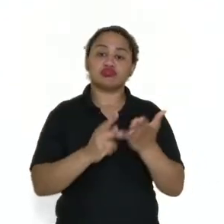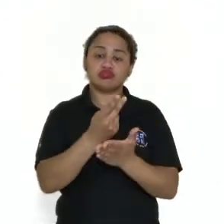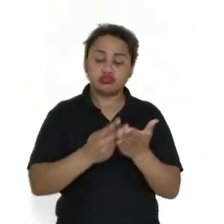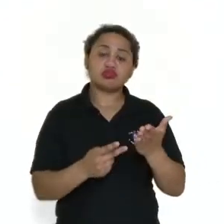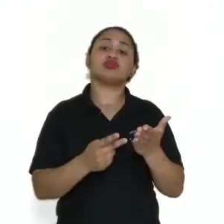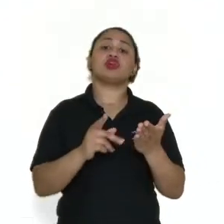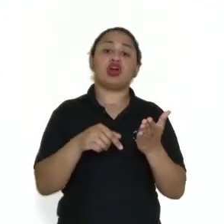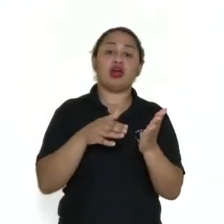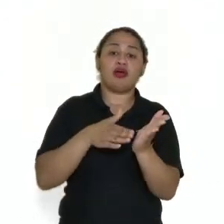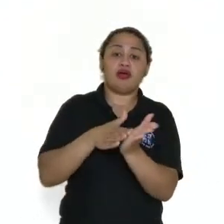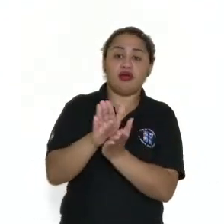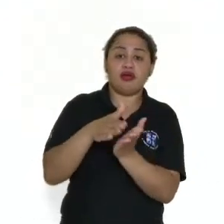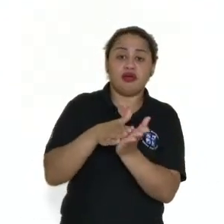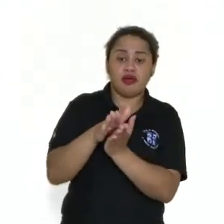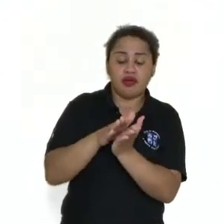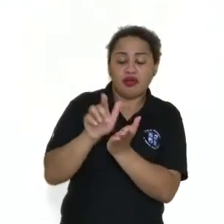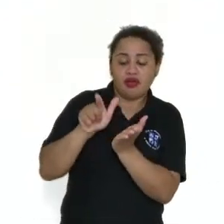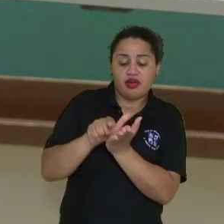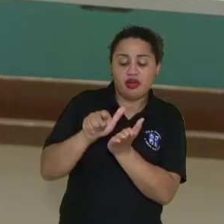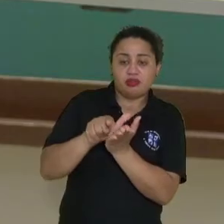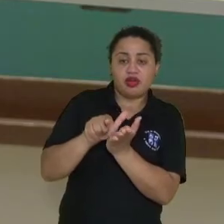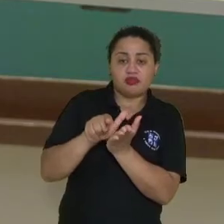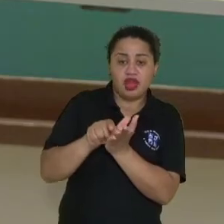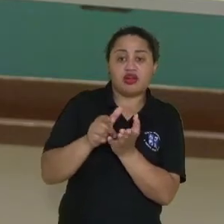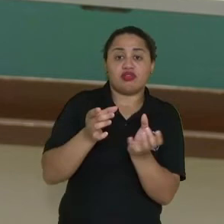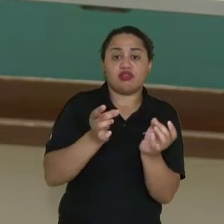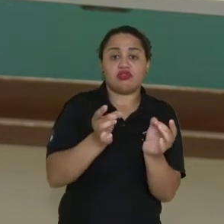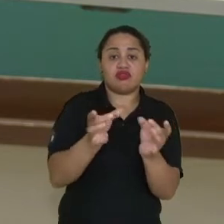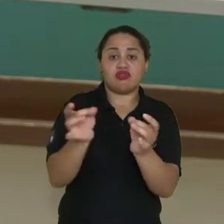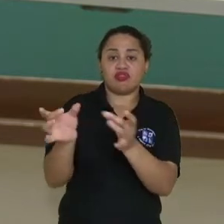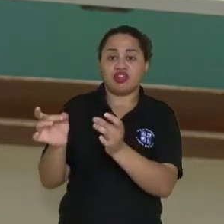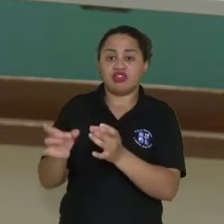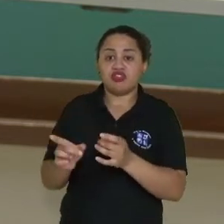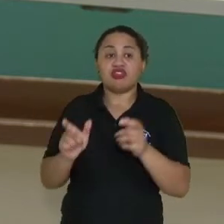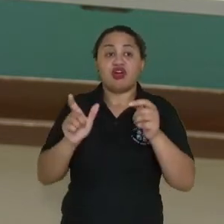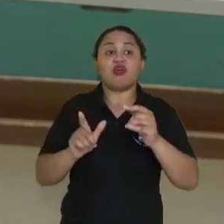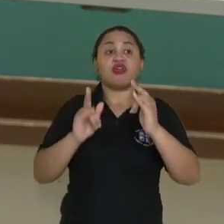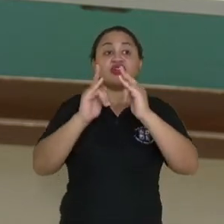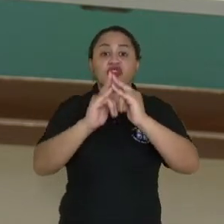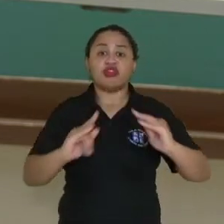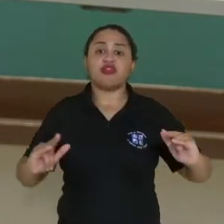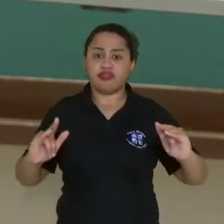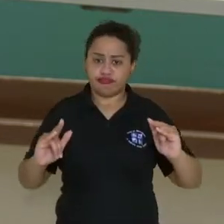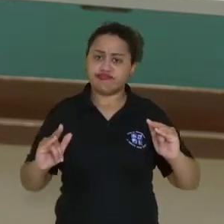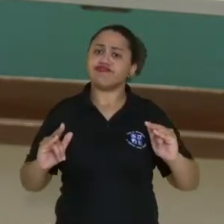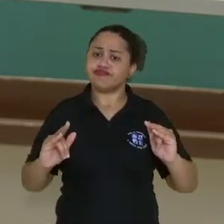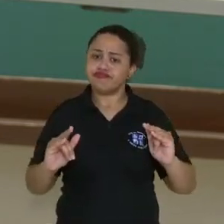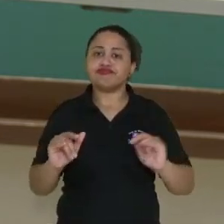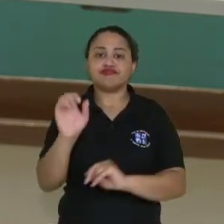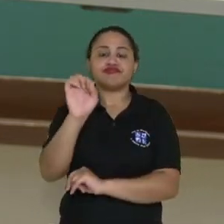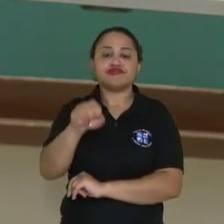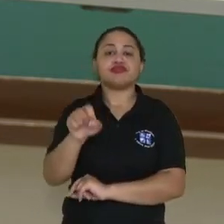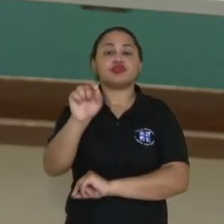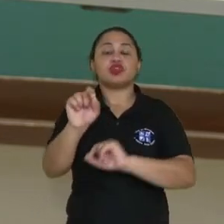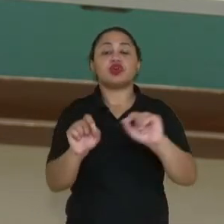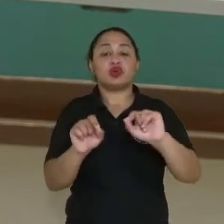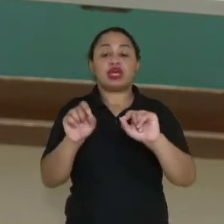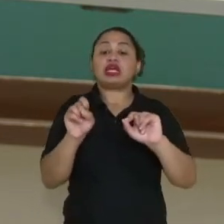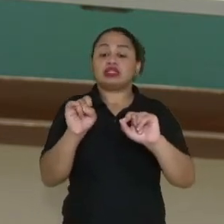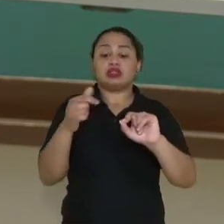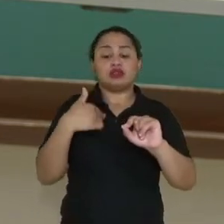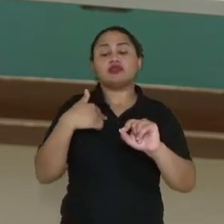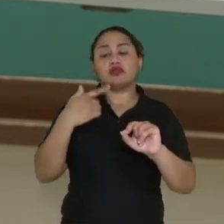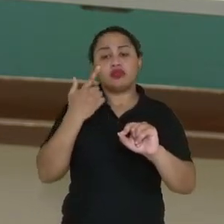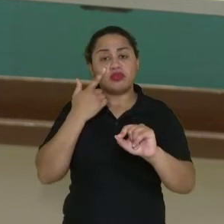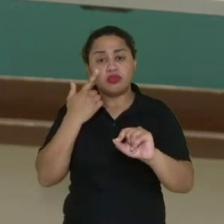ser impressas em folhetos e vendidas em feiras, né? Então, geralmente, quando vocês têm acesso